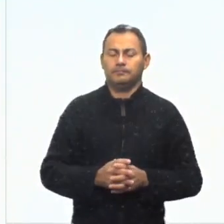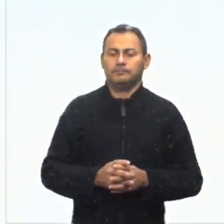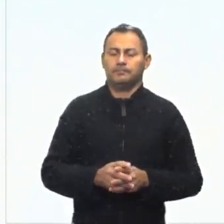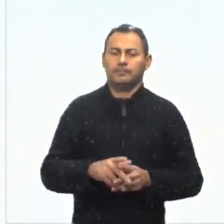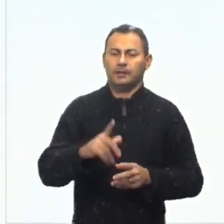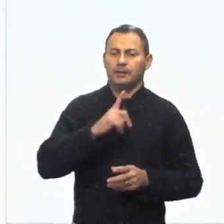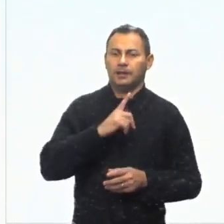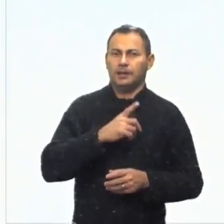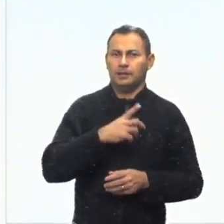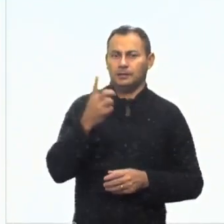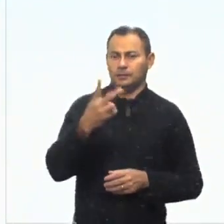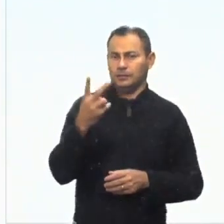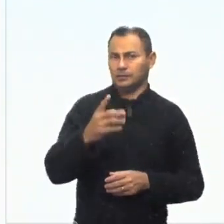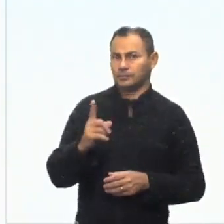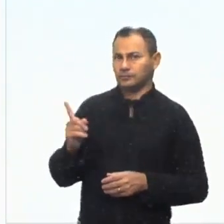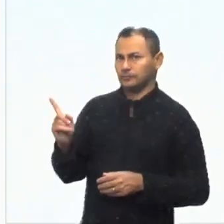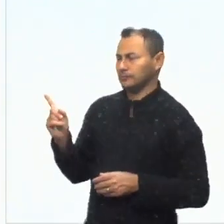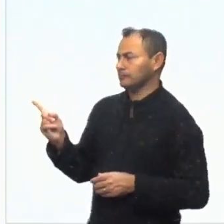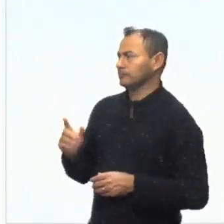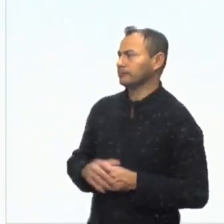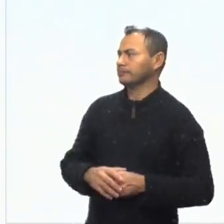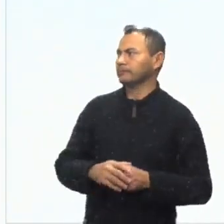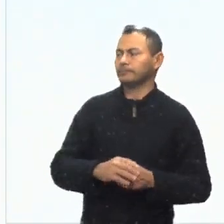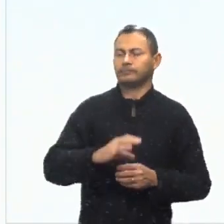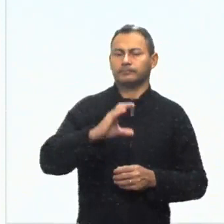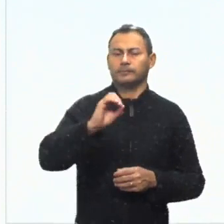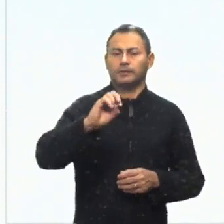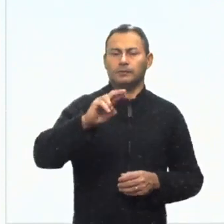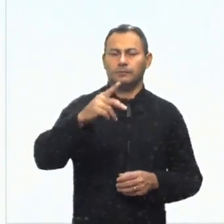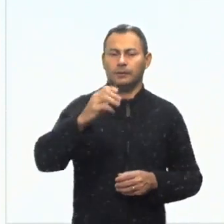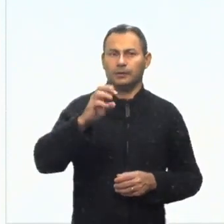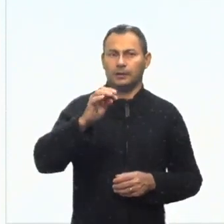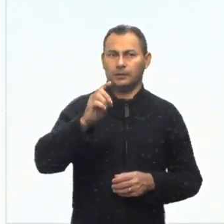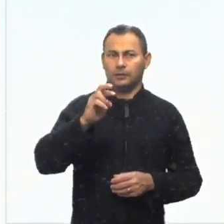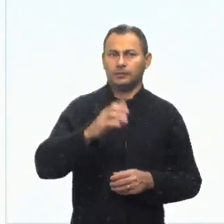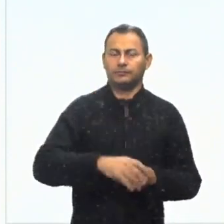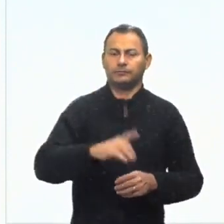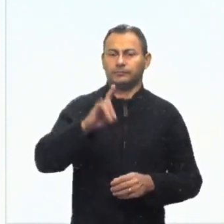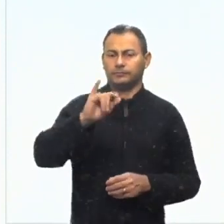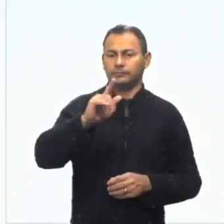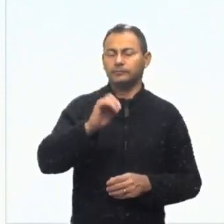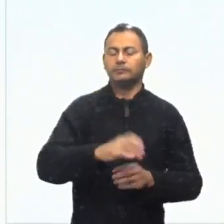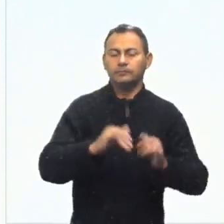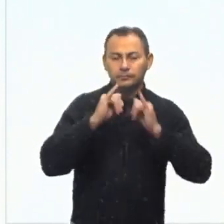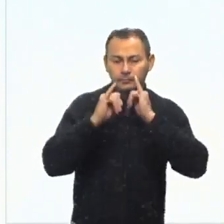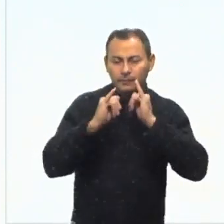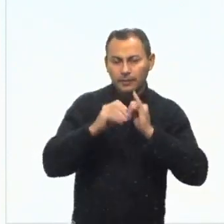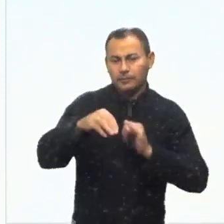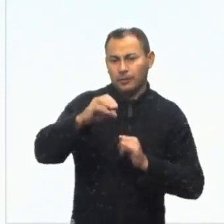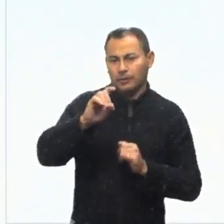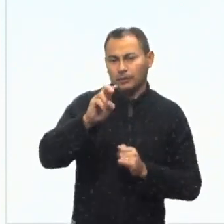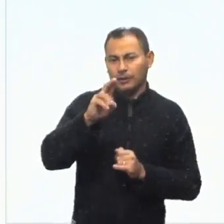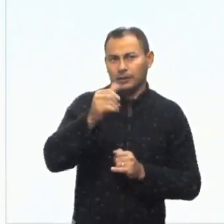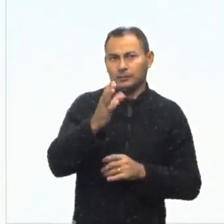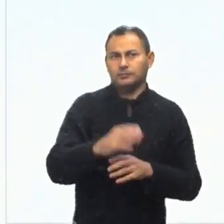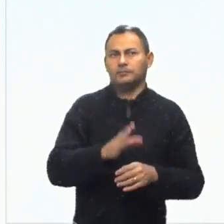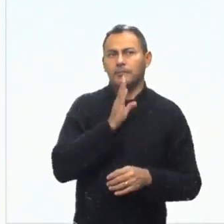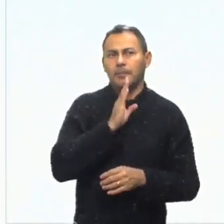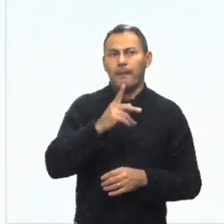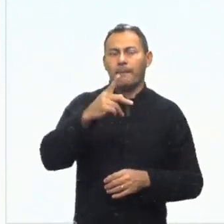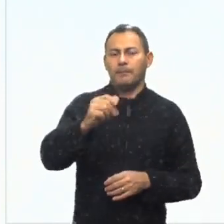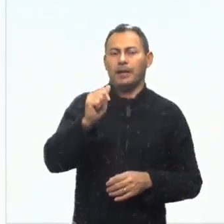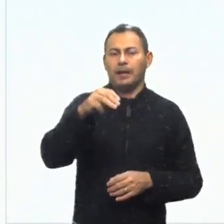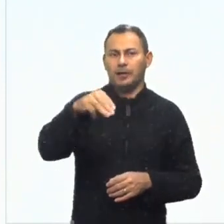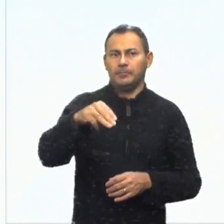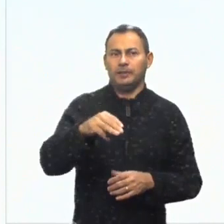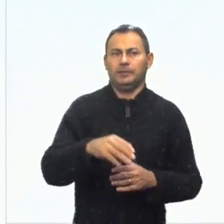Então você tem esses dois casos. Com portadora digital e informação analógica, tem-se as modulações chamadas